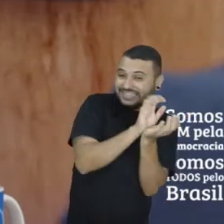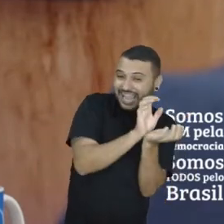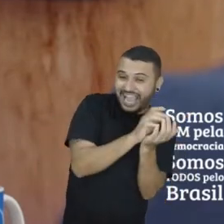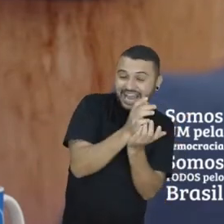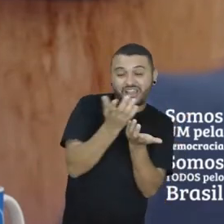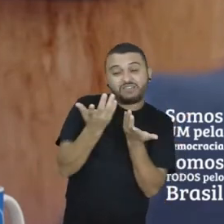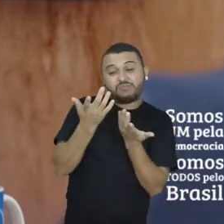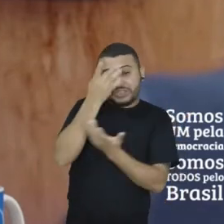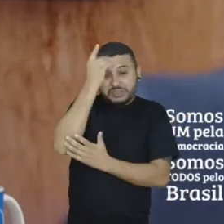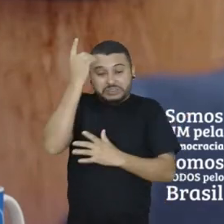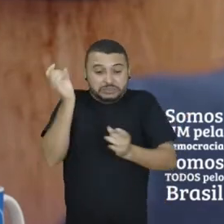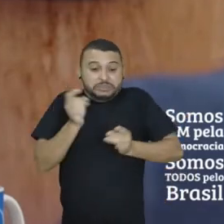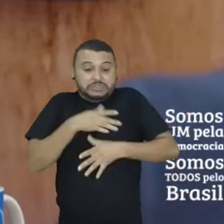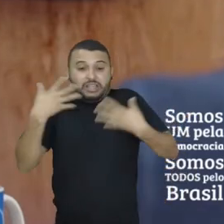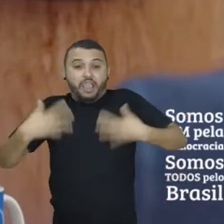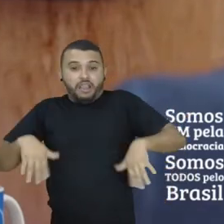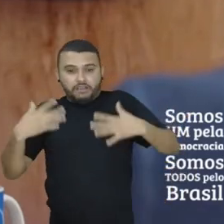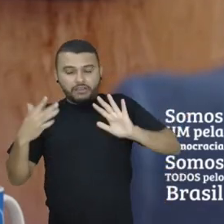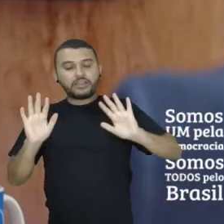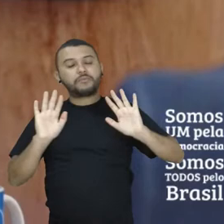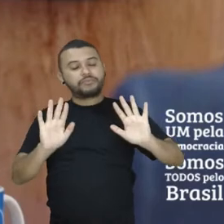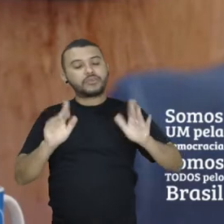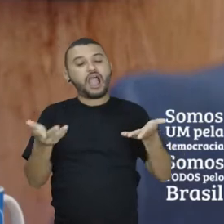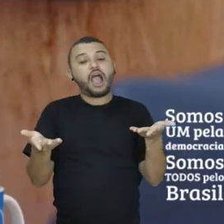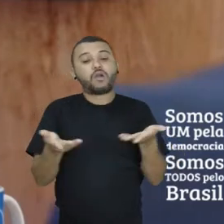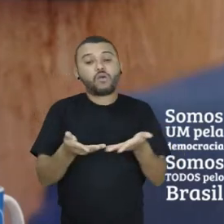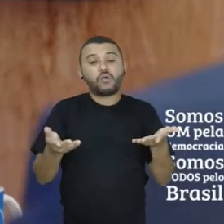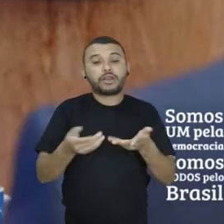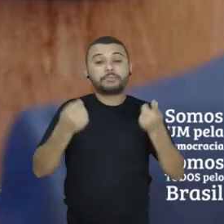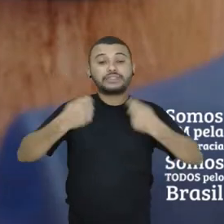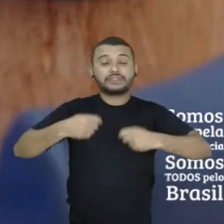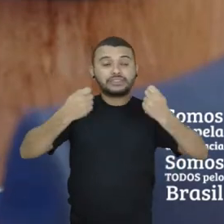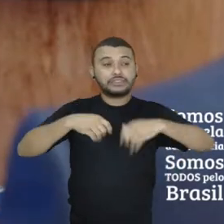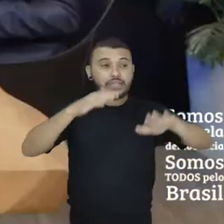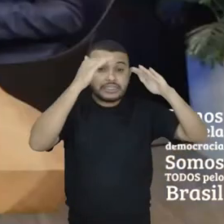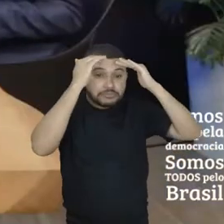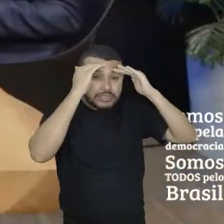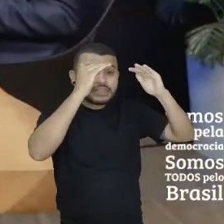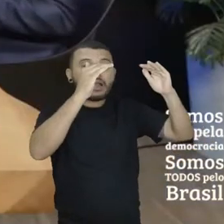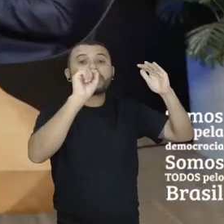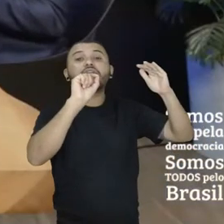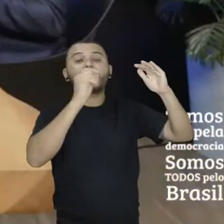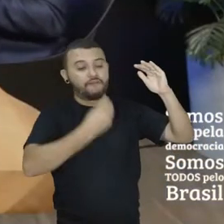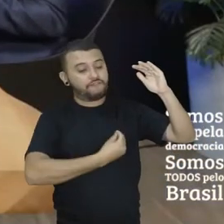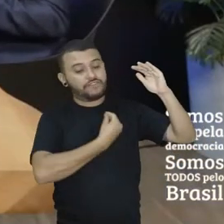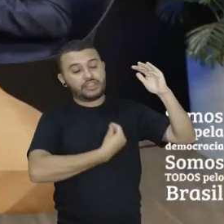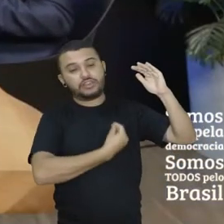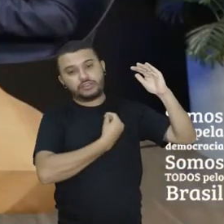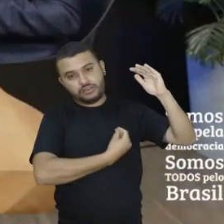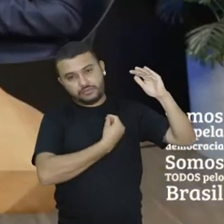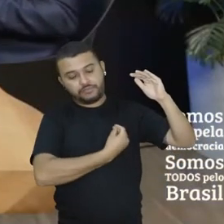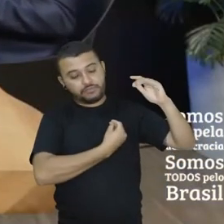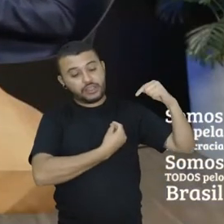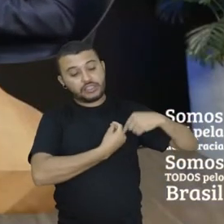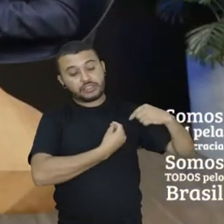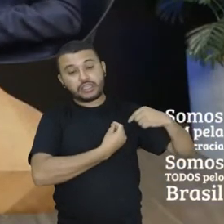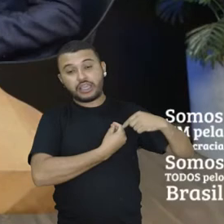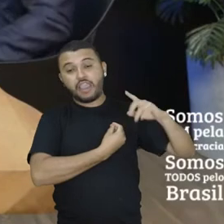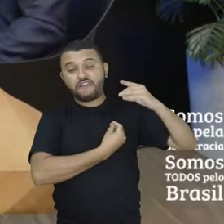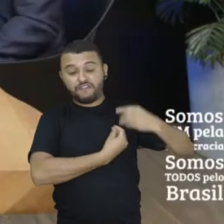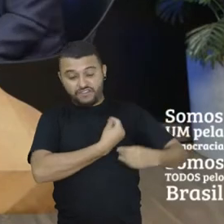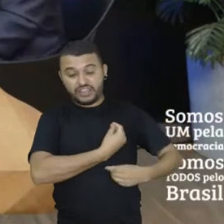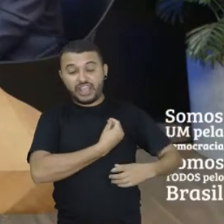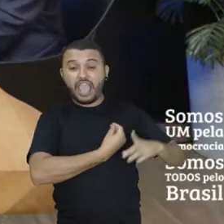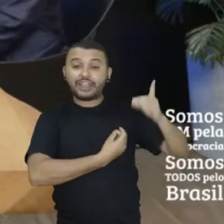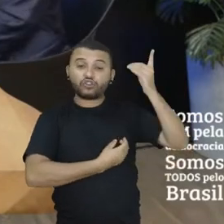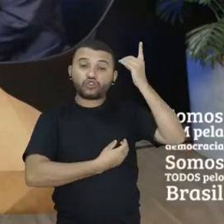né? E nós precisamos ter respeito pela vida, né? Esse dom de Deus, essa dádiva, né, que é